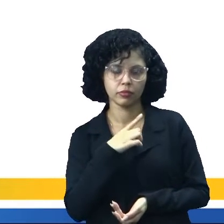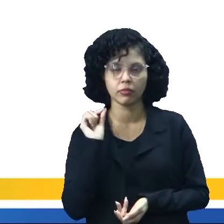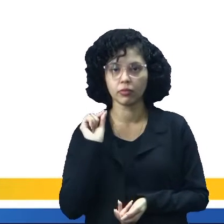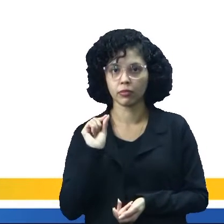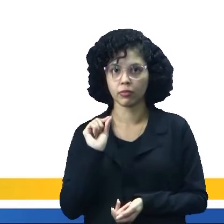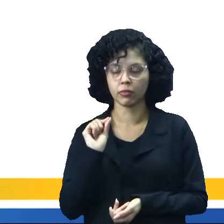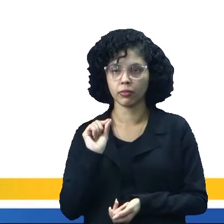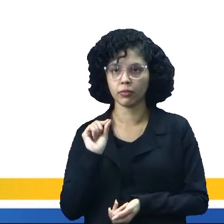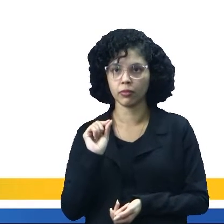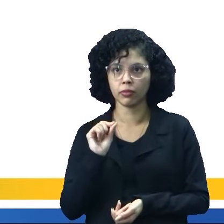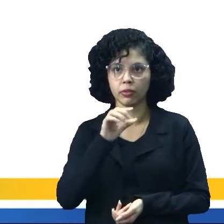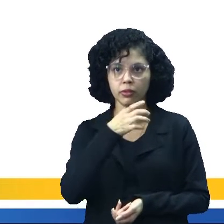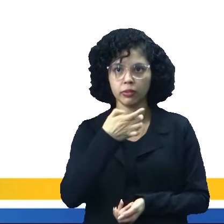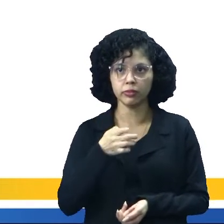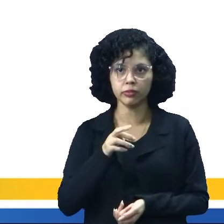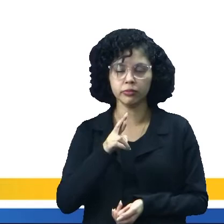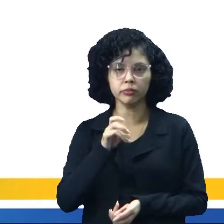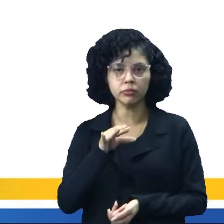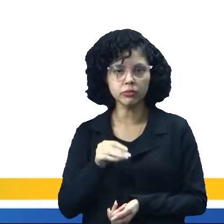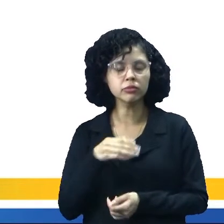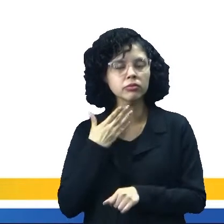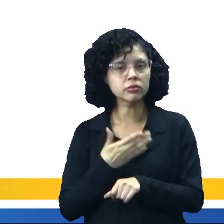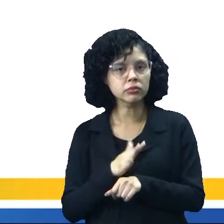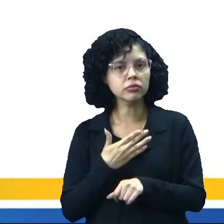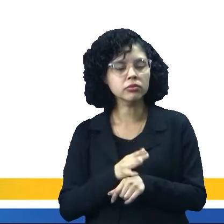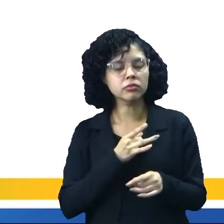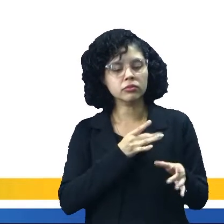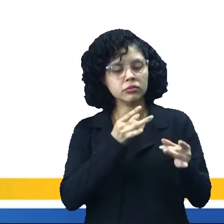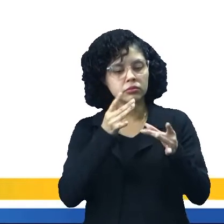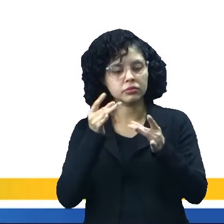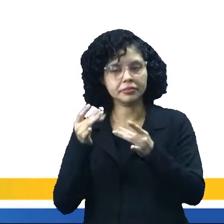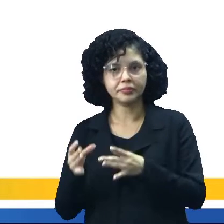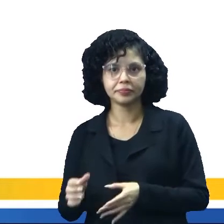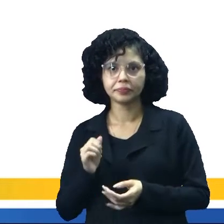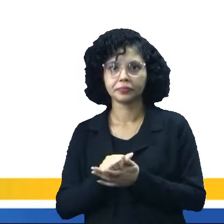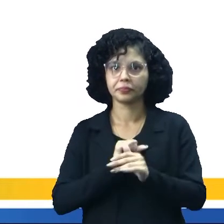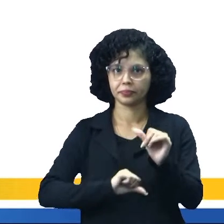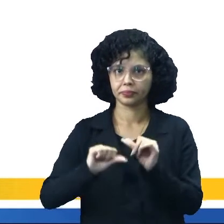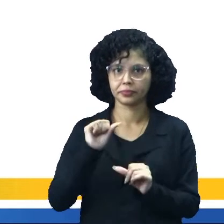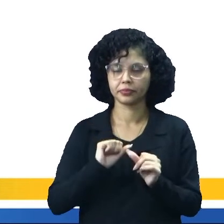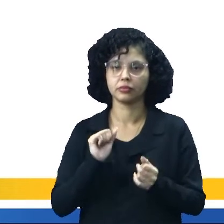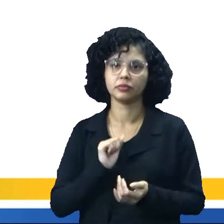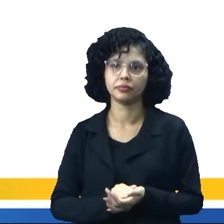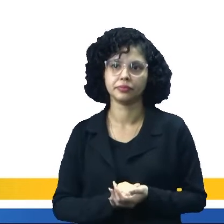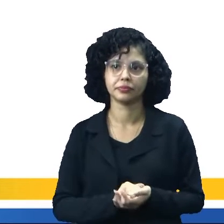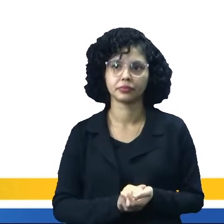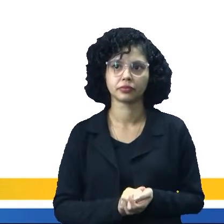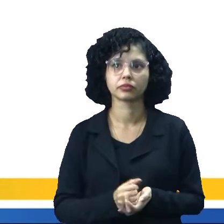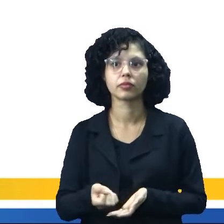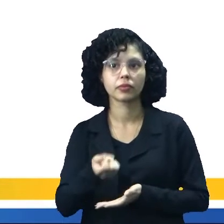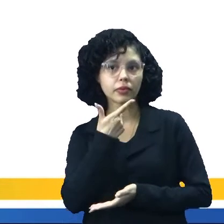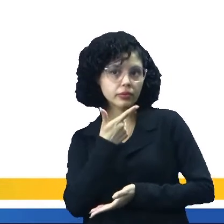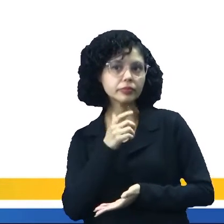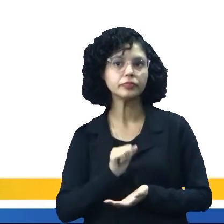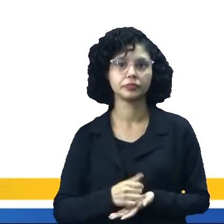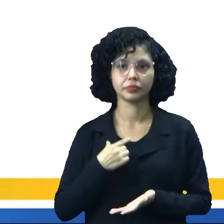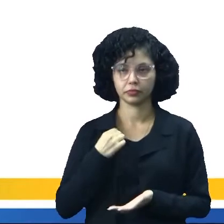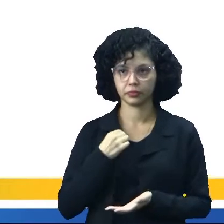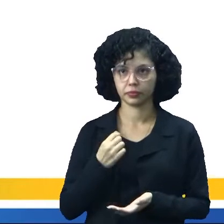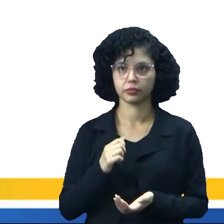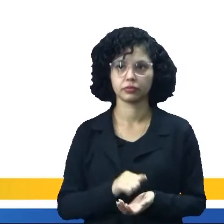Tivemos aí o extrativismo, né, devido às práticas de comércio, de troca de mercadorias, medicamentos,